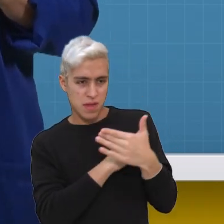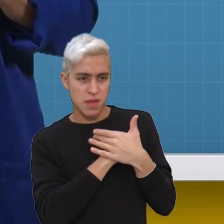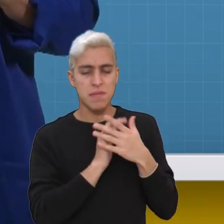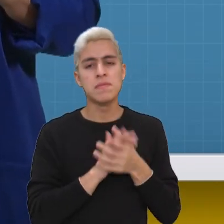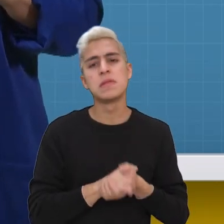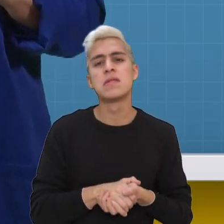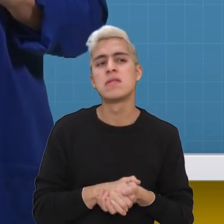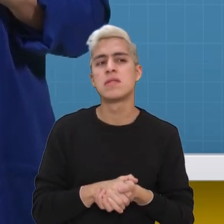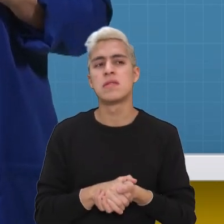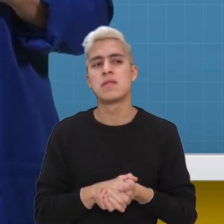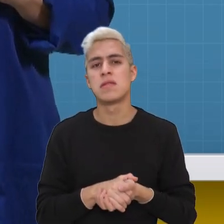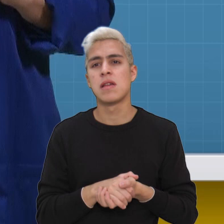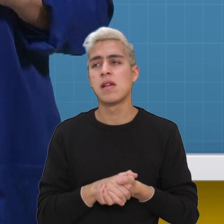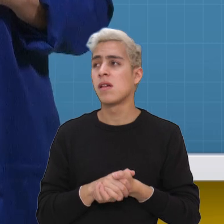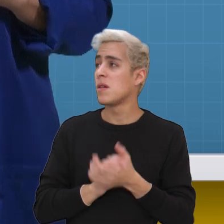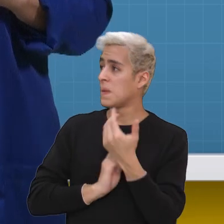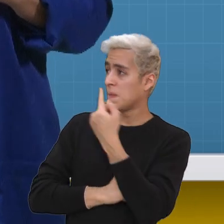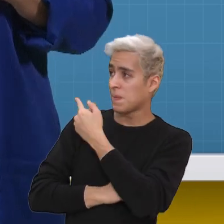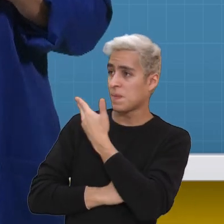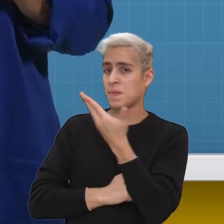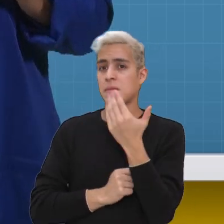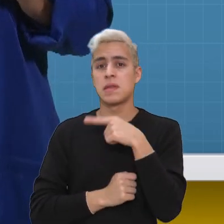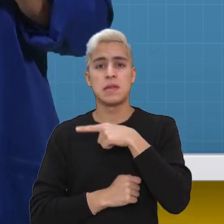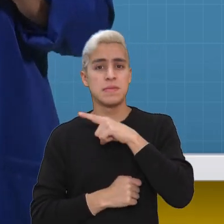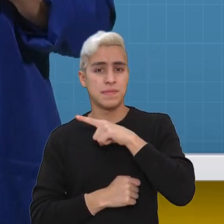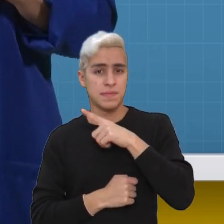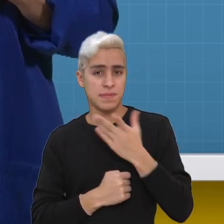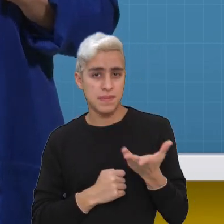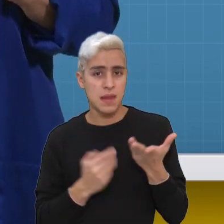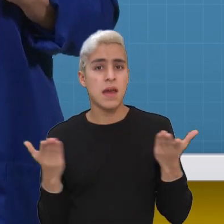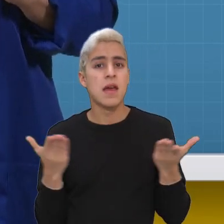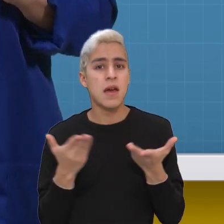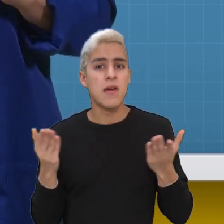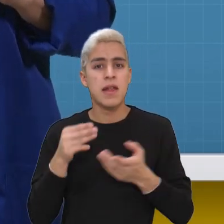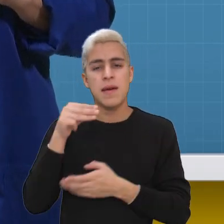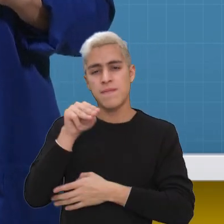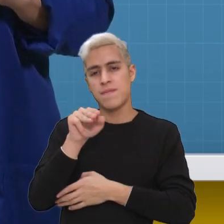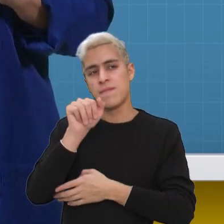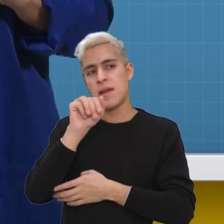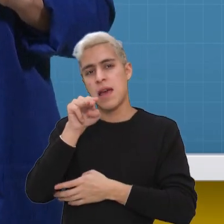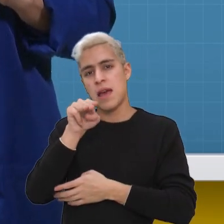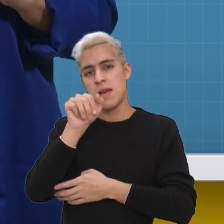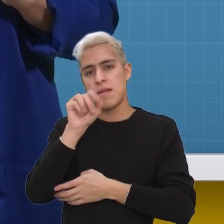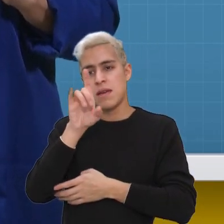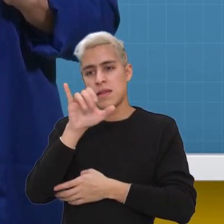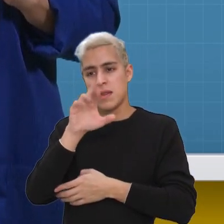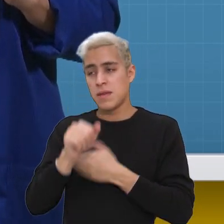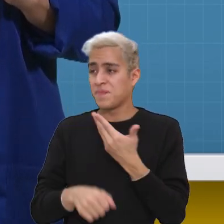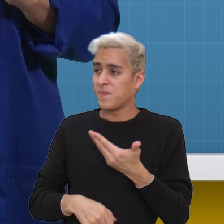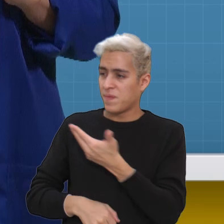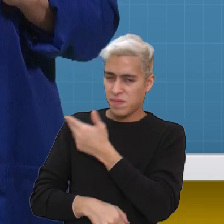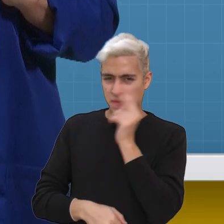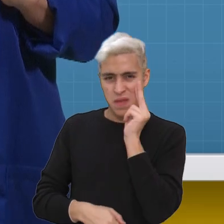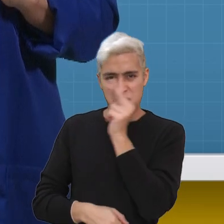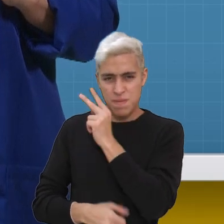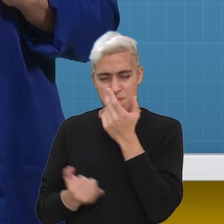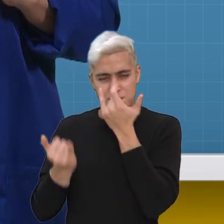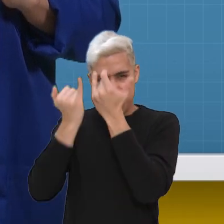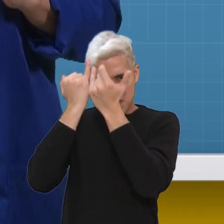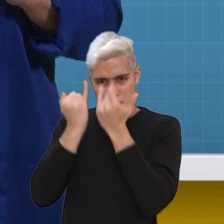ajudar. Carteira. Tá escrito. Agora vamos escrever a palavra mamadeira. Tá lá? Você